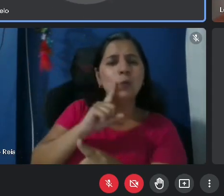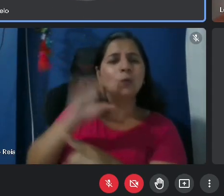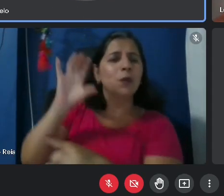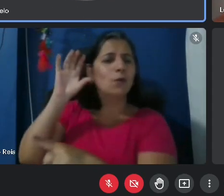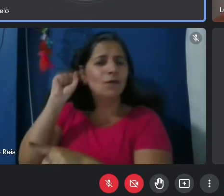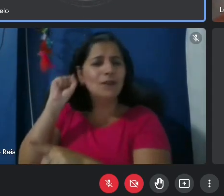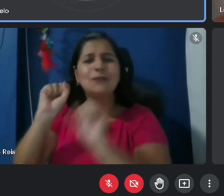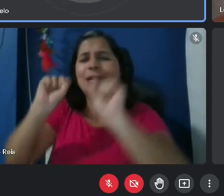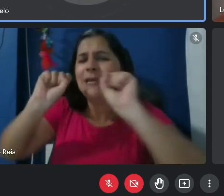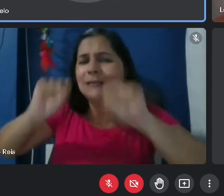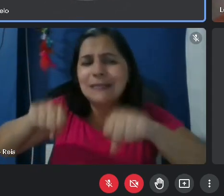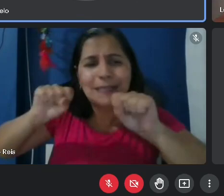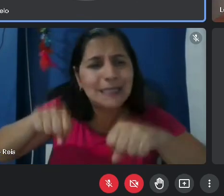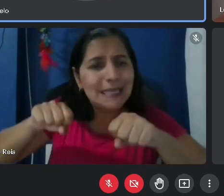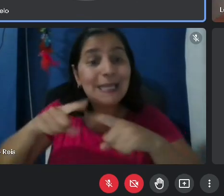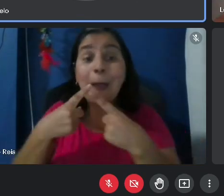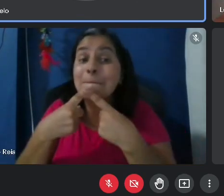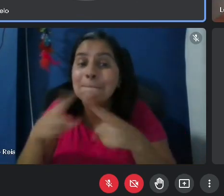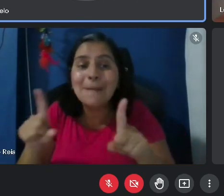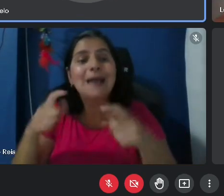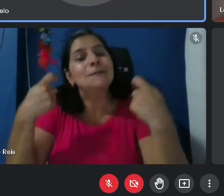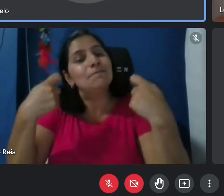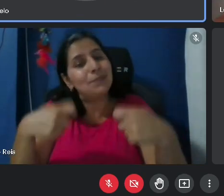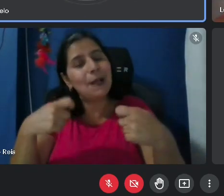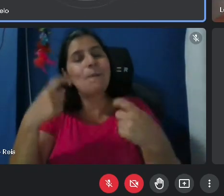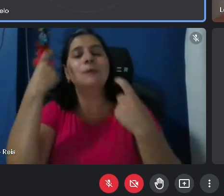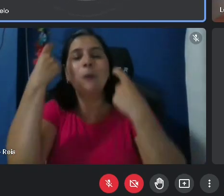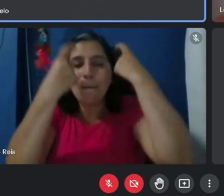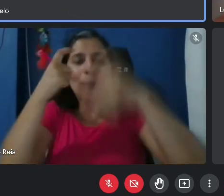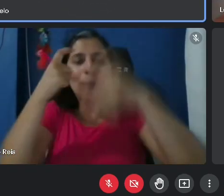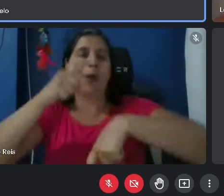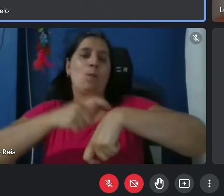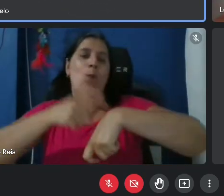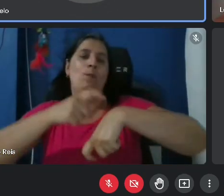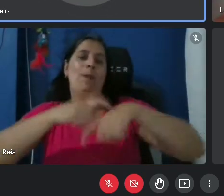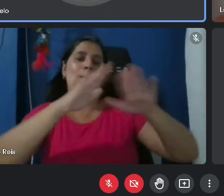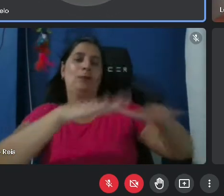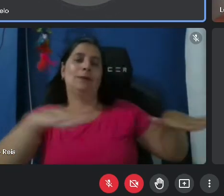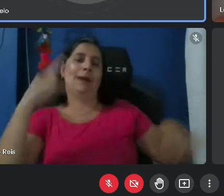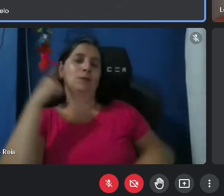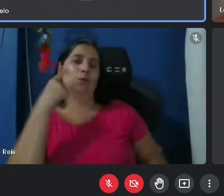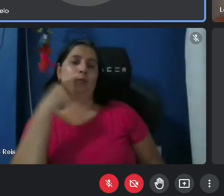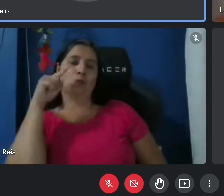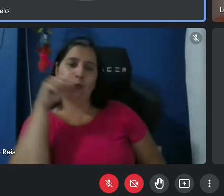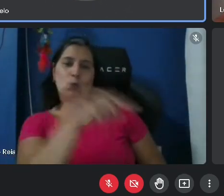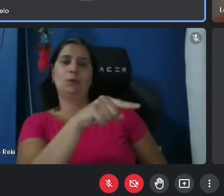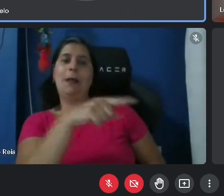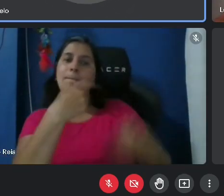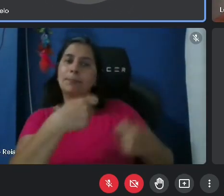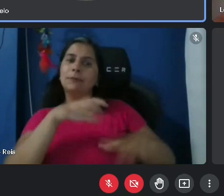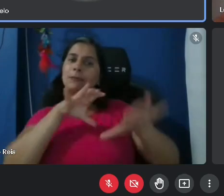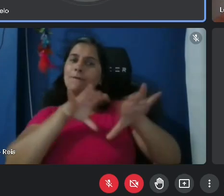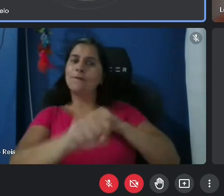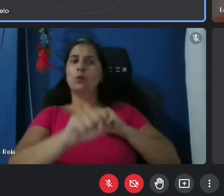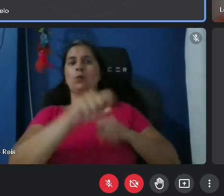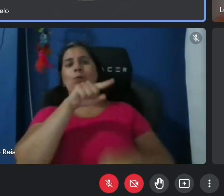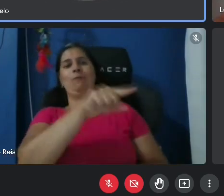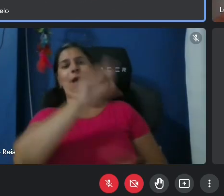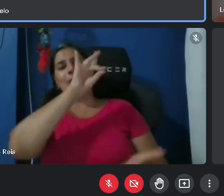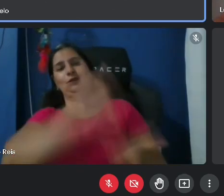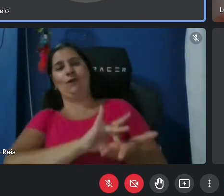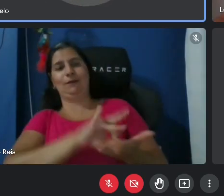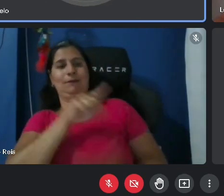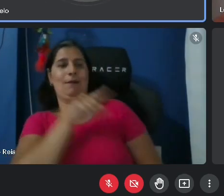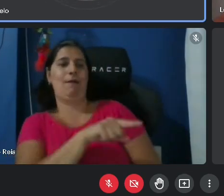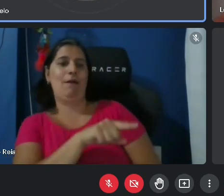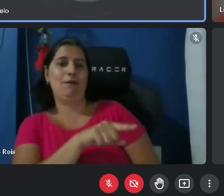nesse momento, o importante é essa comunicação, sim, mas minha preocupação no momento é a criança surda,